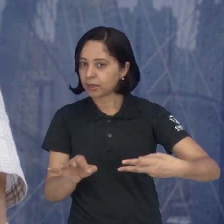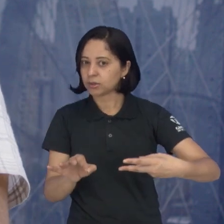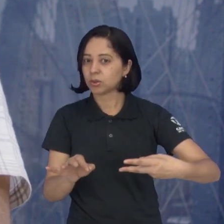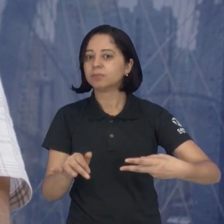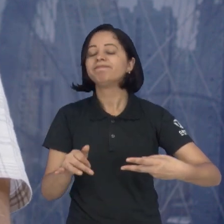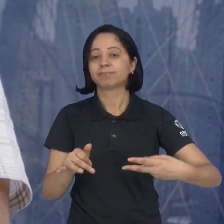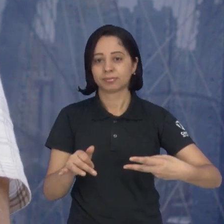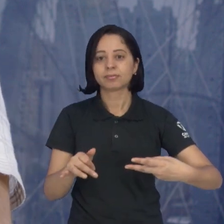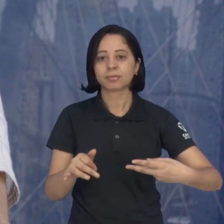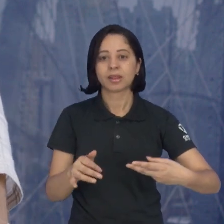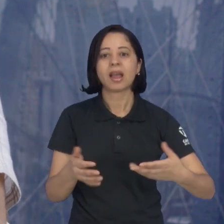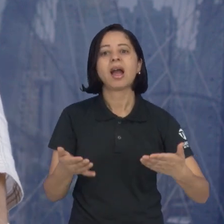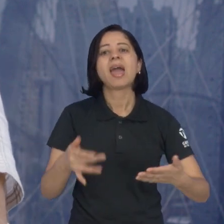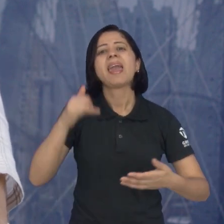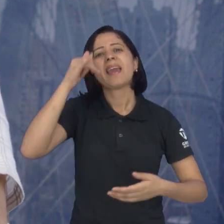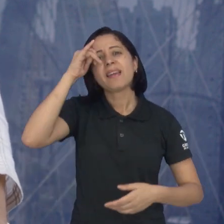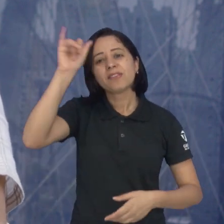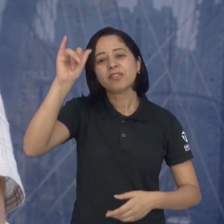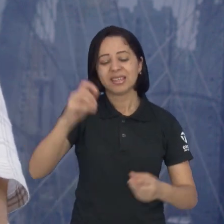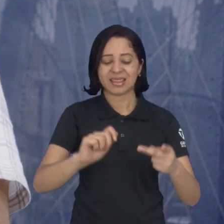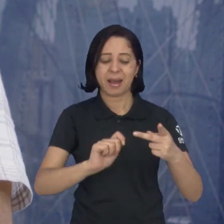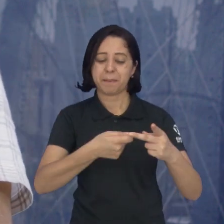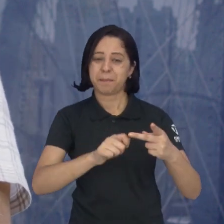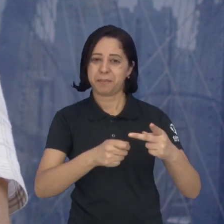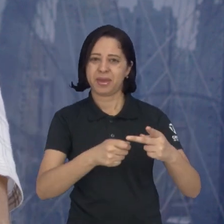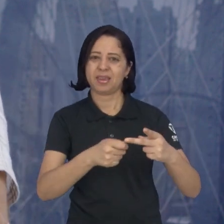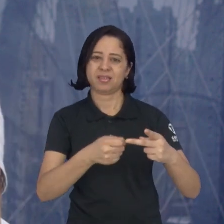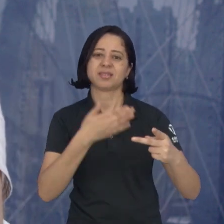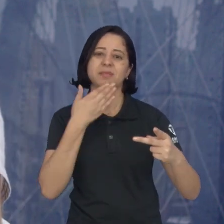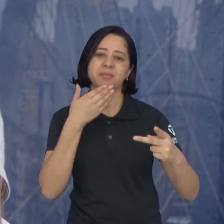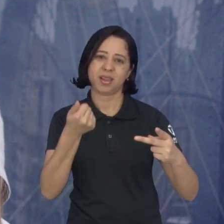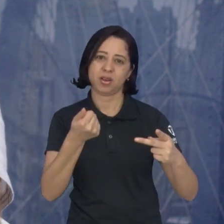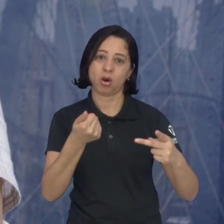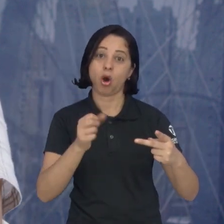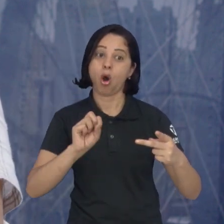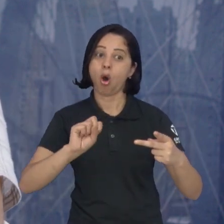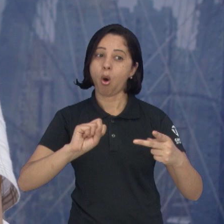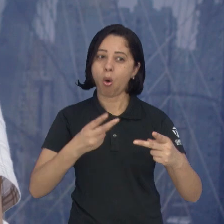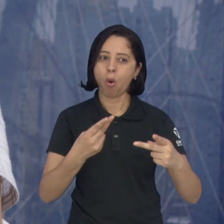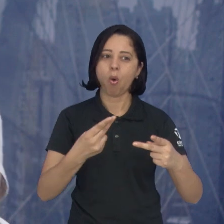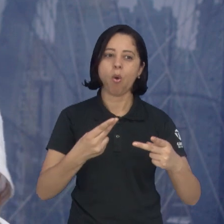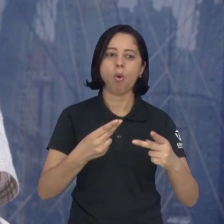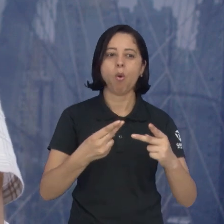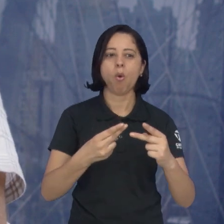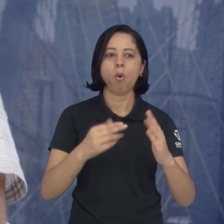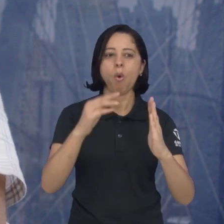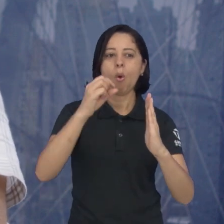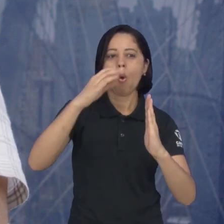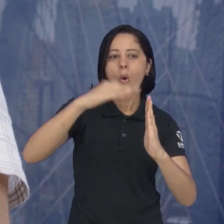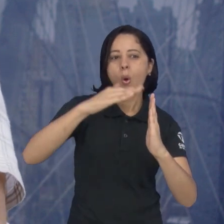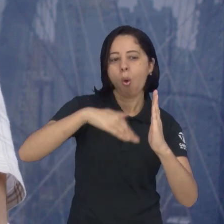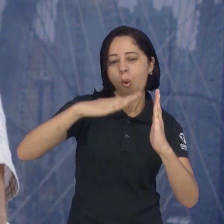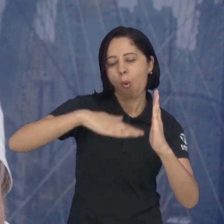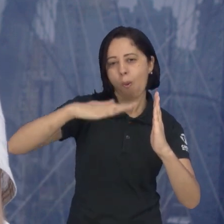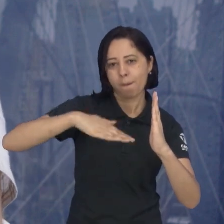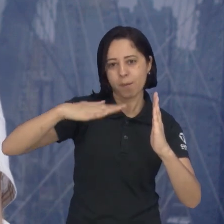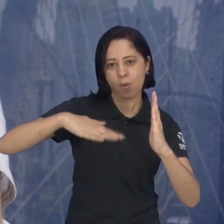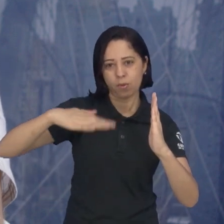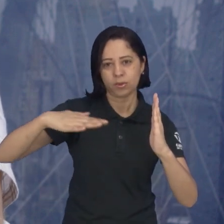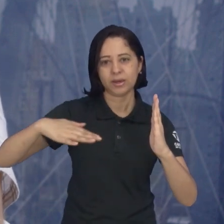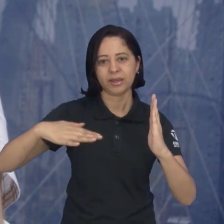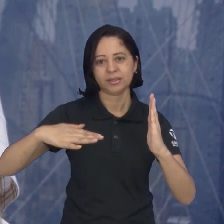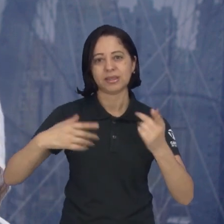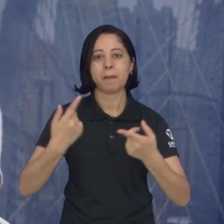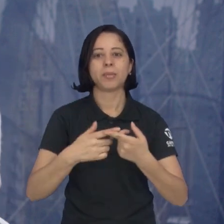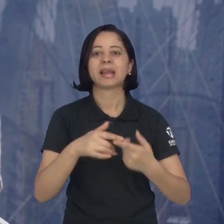dia já tem essa modalidade, mas evite um pouco o Pix ou pagar no boleto, porque esse dinheiro vai embora. Agora, inclusive, boletos, se você pagar